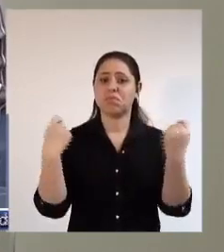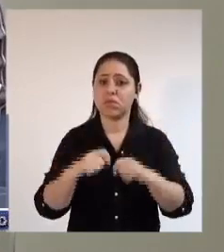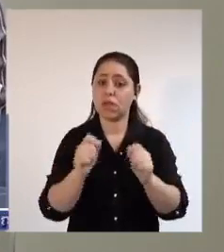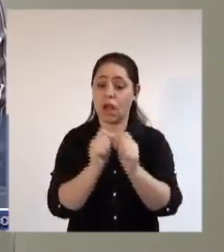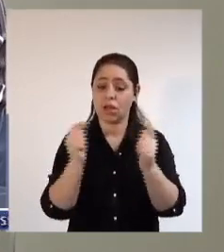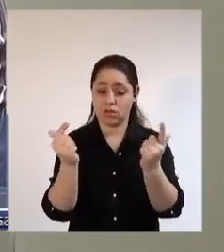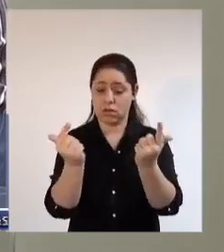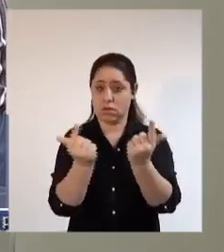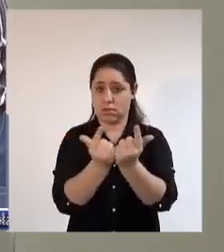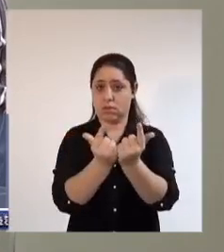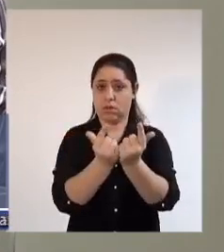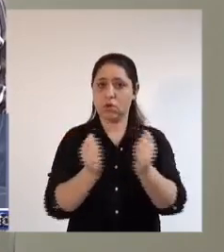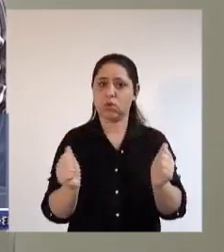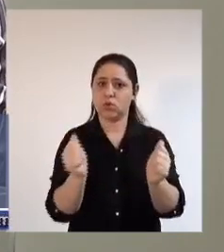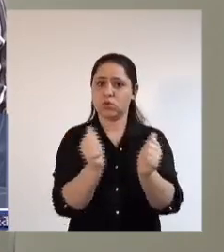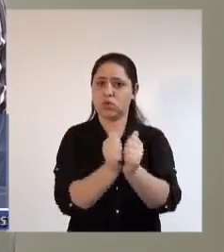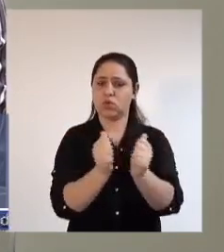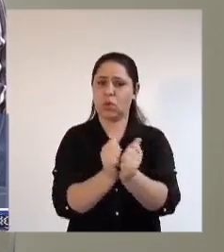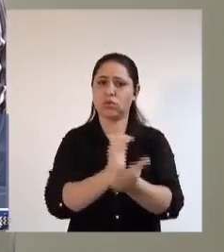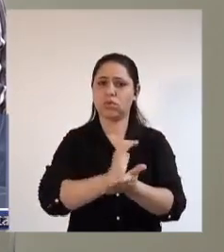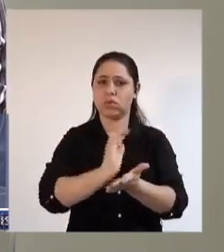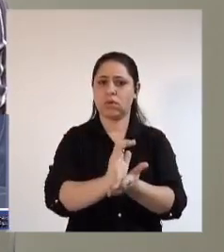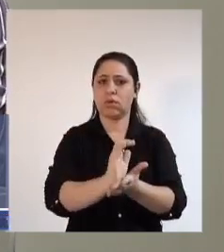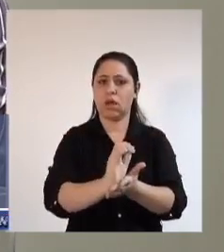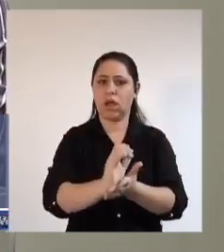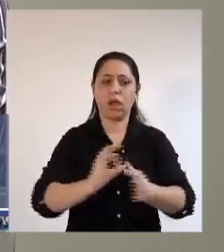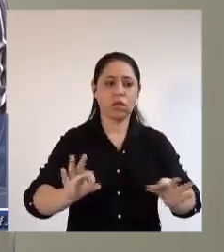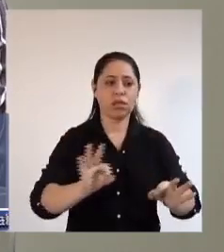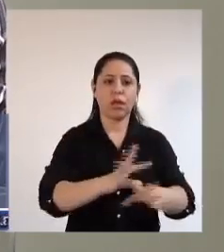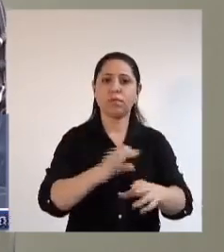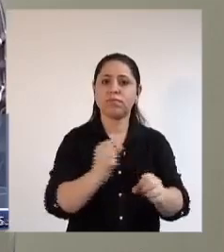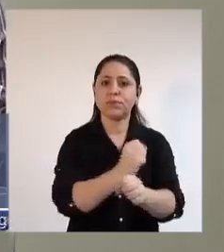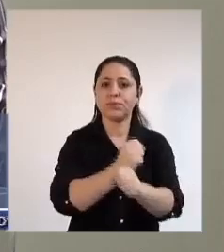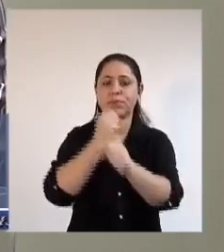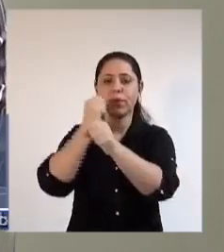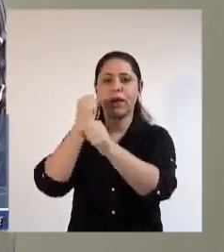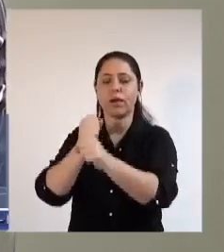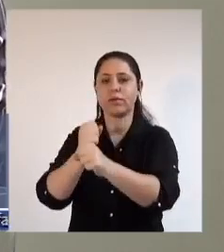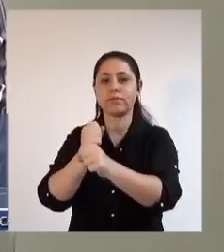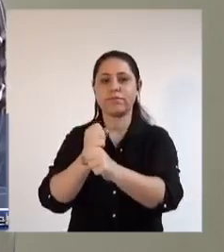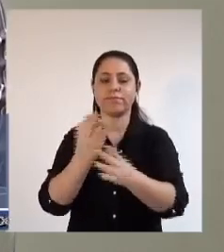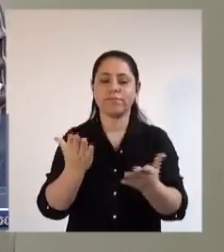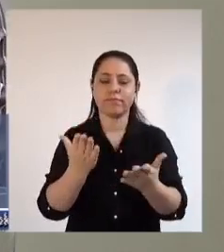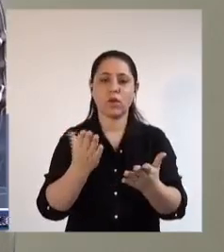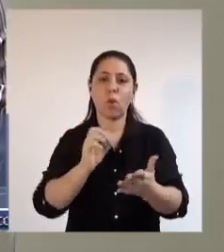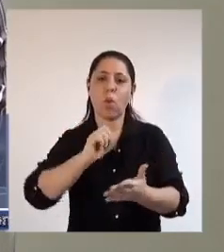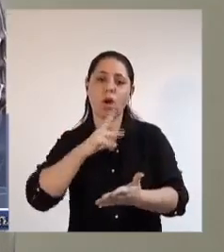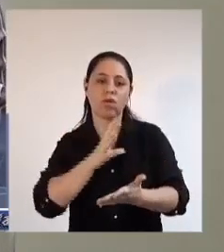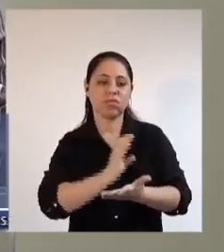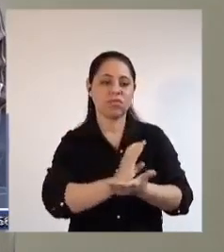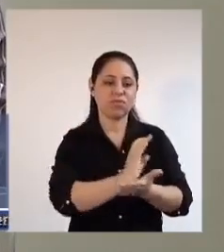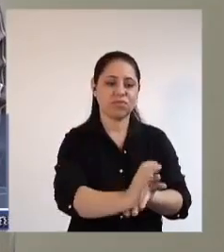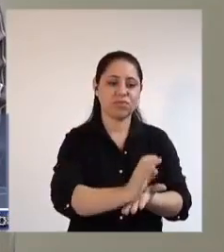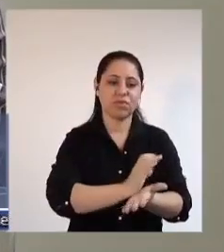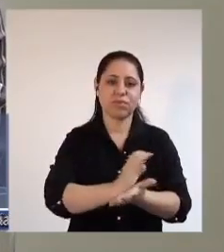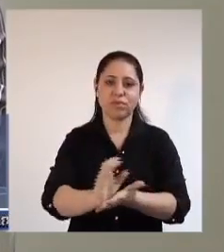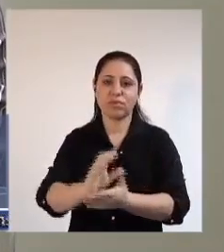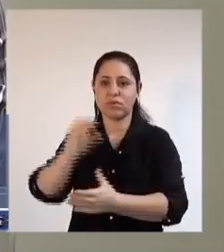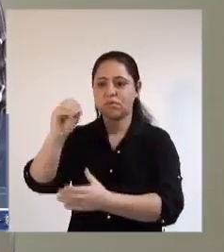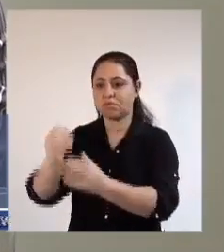legislativa juntar esse recurso vai terminar essa obra ou dispensar esse recurso nas unidades de conservação criadas